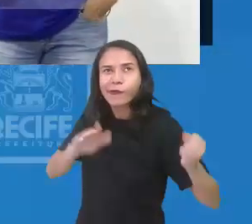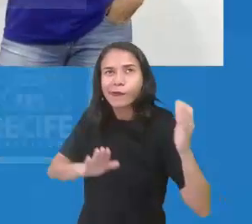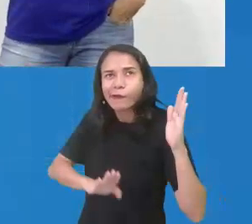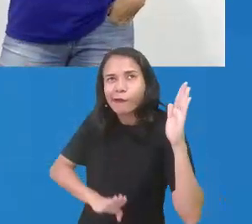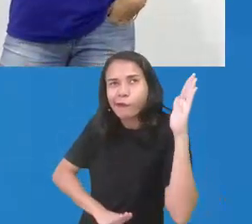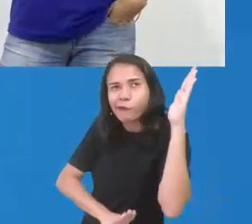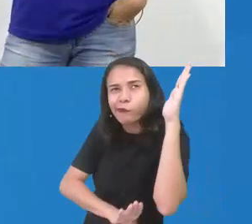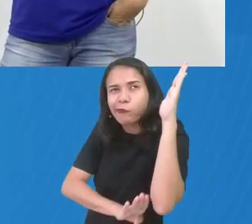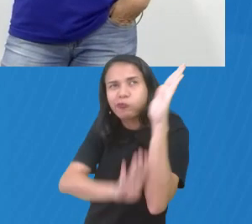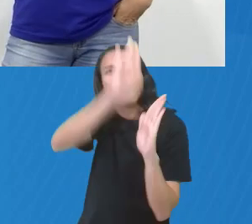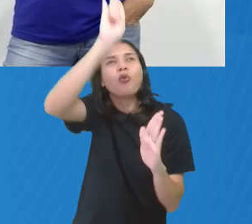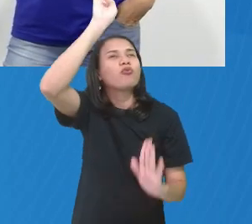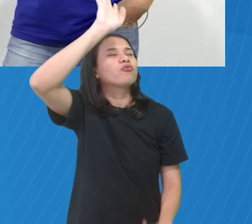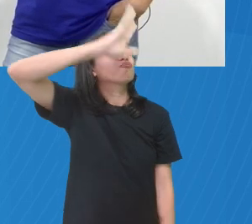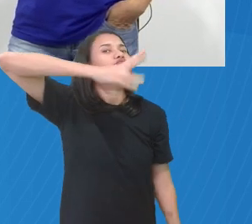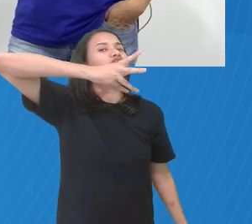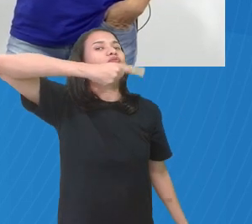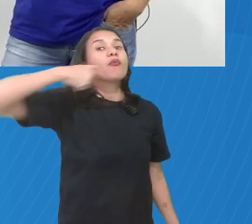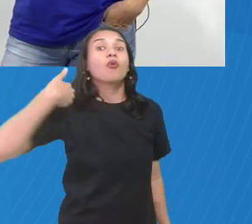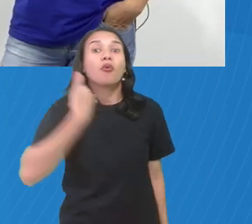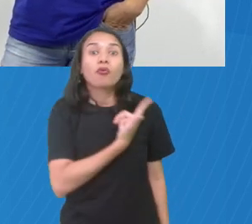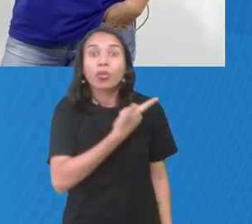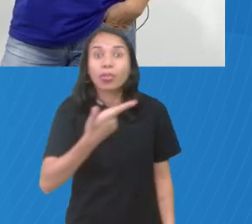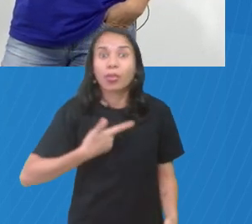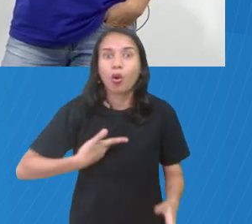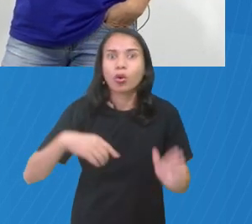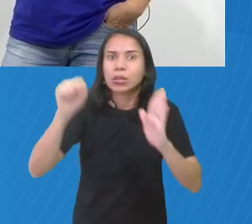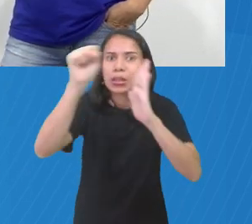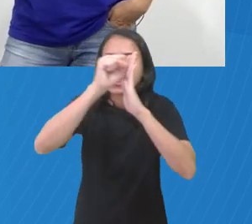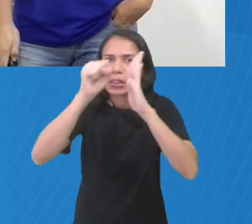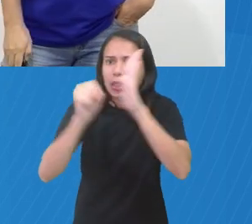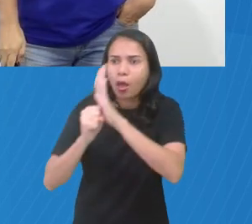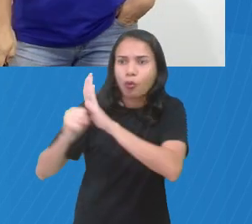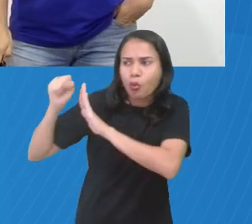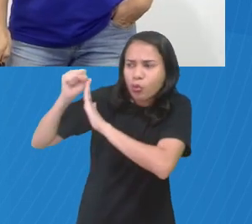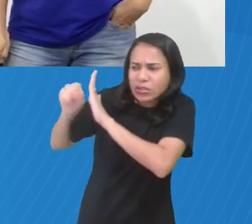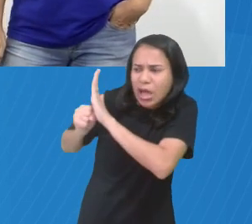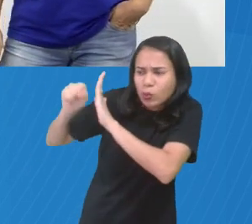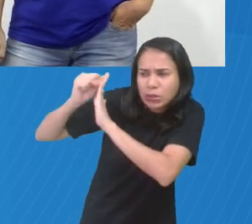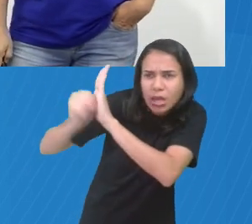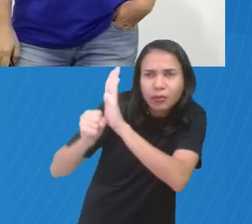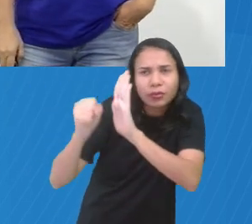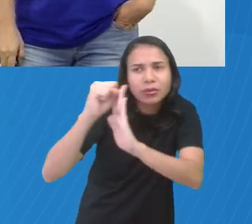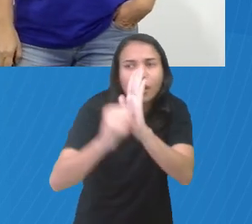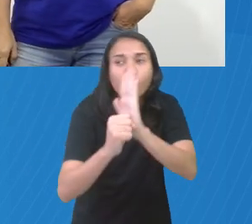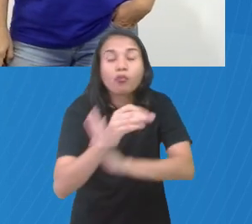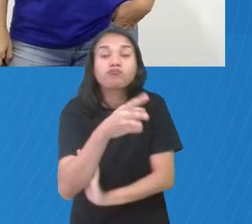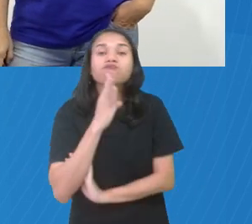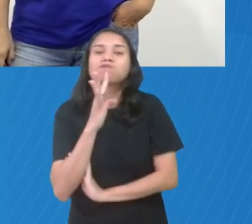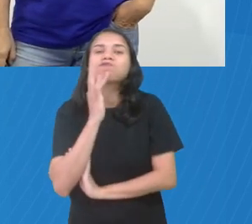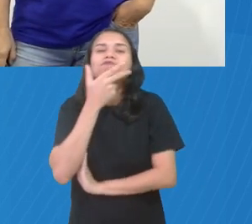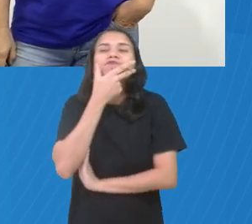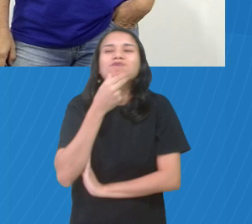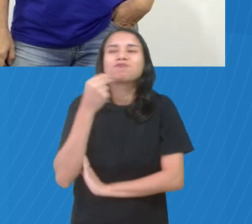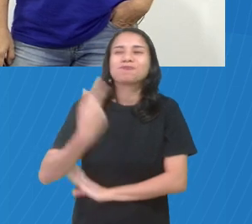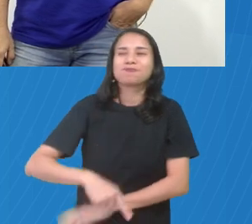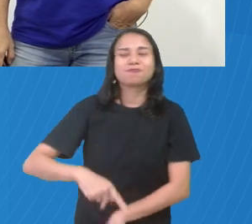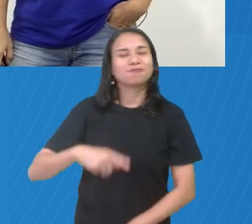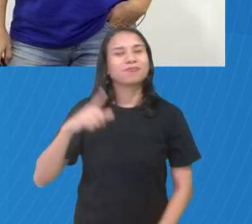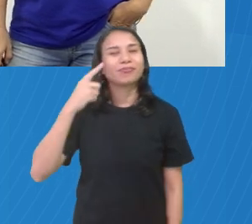a nossa viagem é longa, a gente vai passar por séculos, né? E vamos conhecer um artista